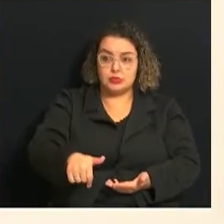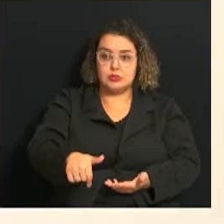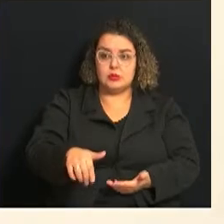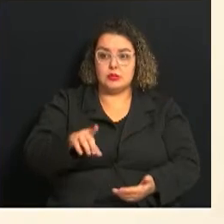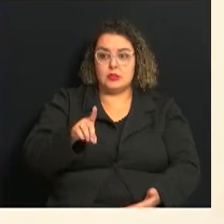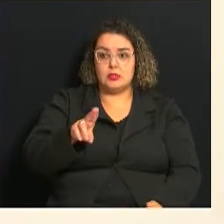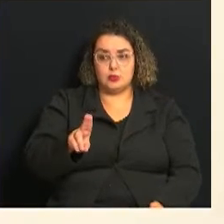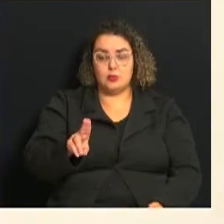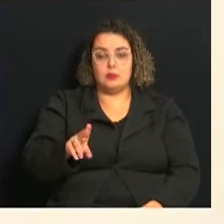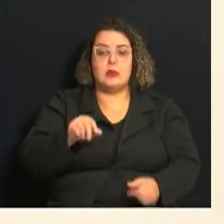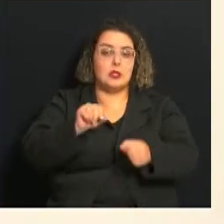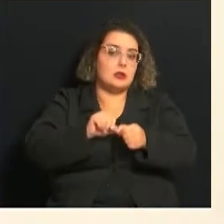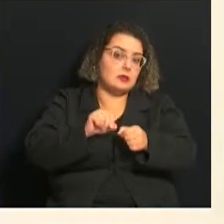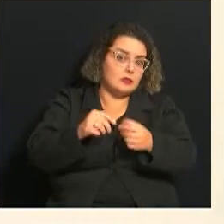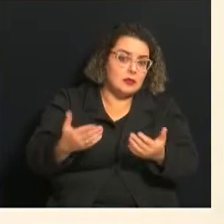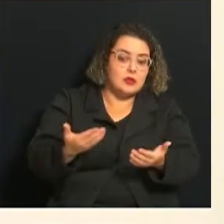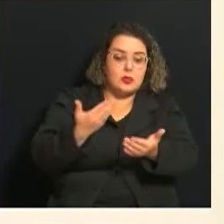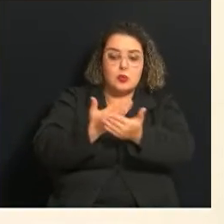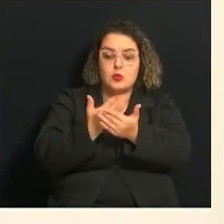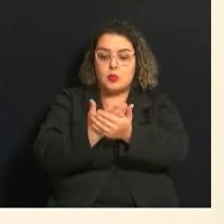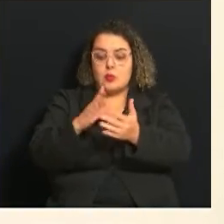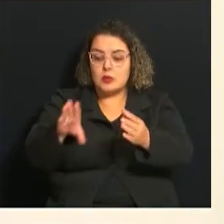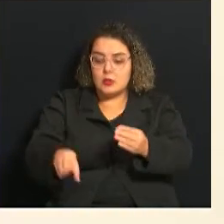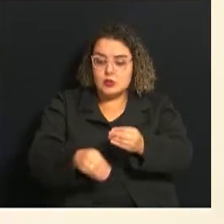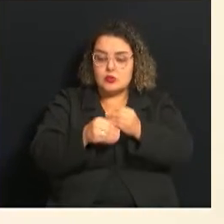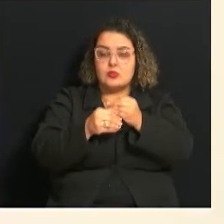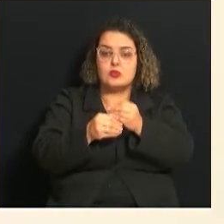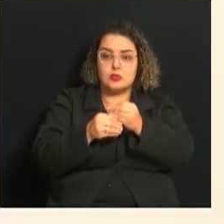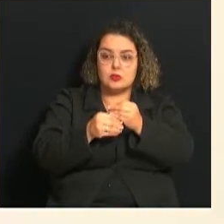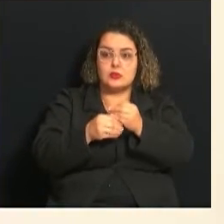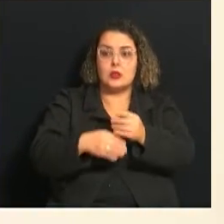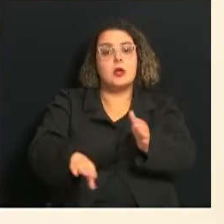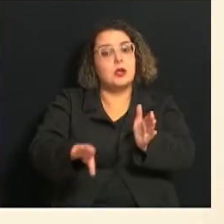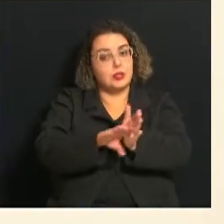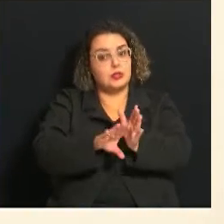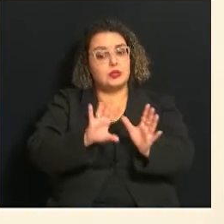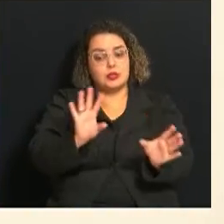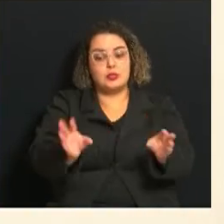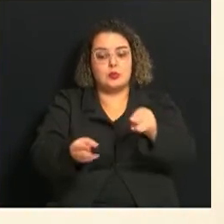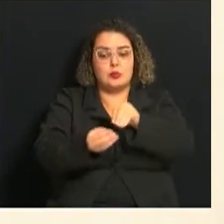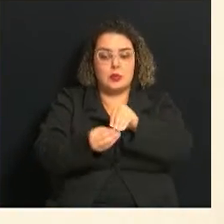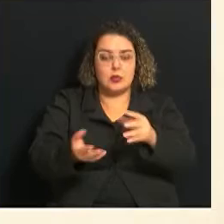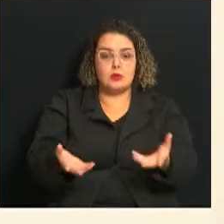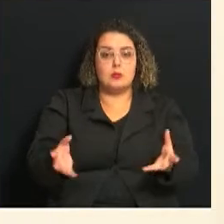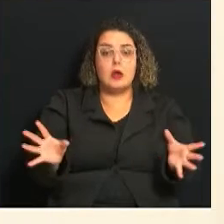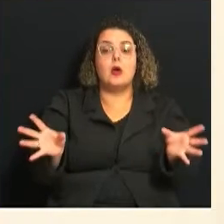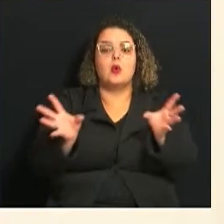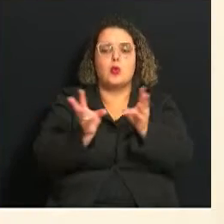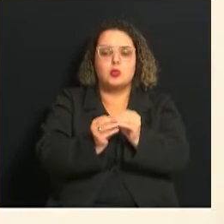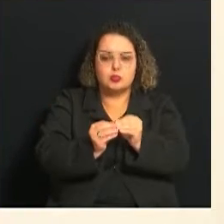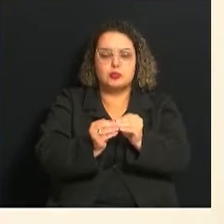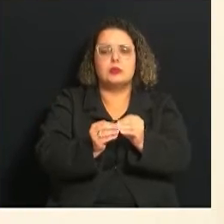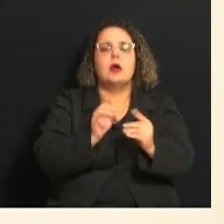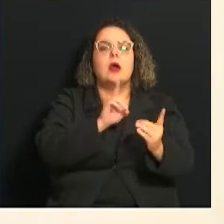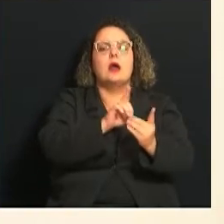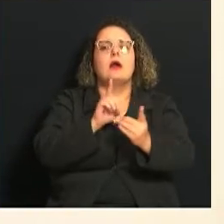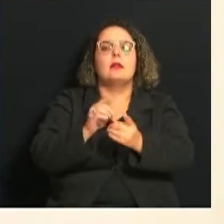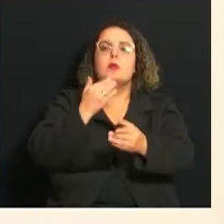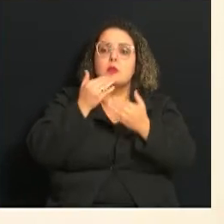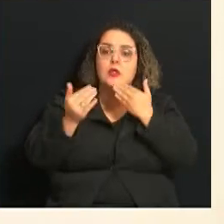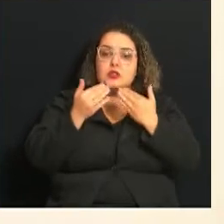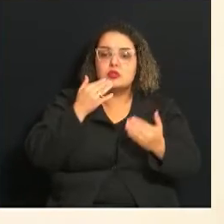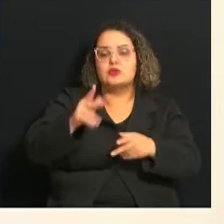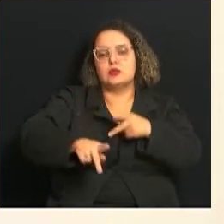para que seja feito um estudo complementar e chegue numa conclusão de que possa atender esses pedidos da população,